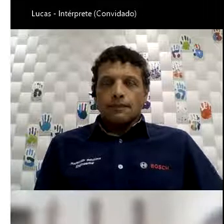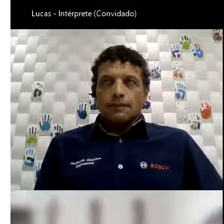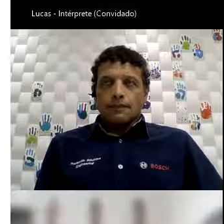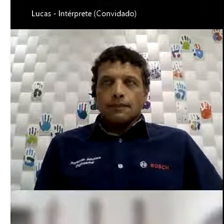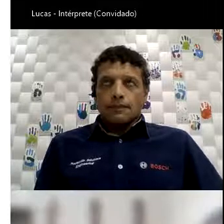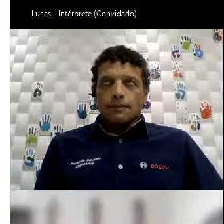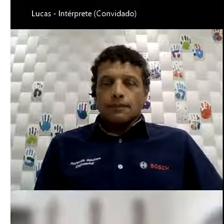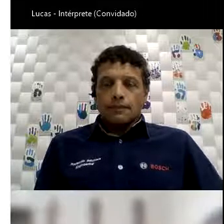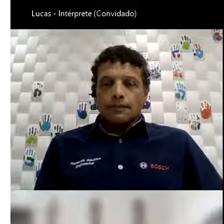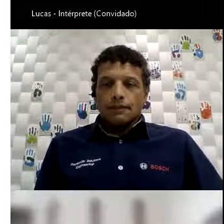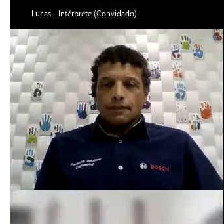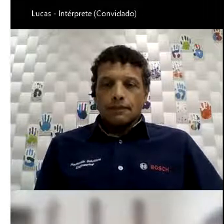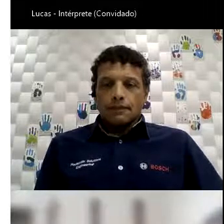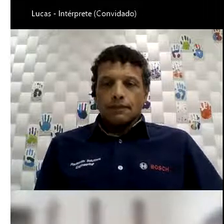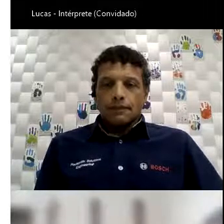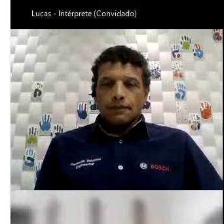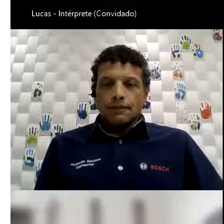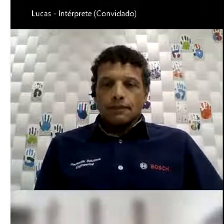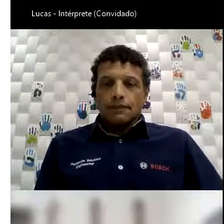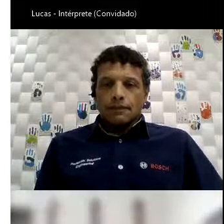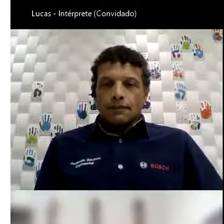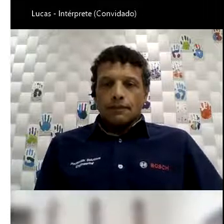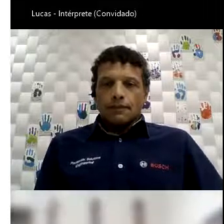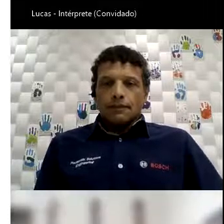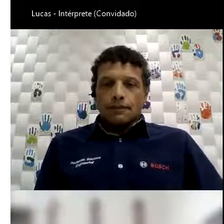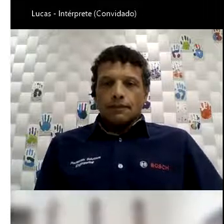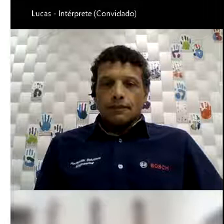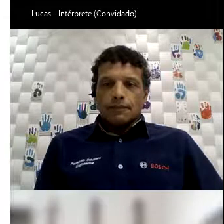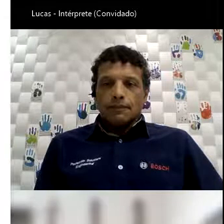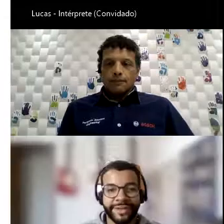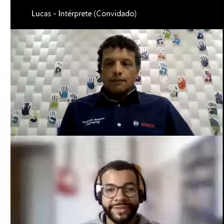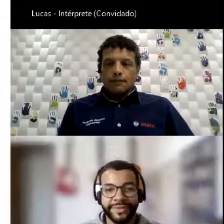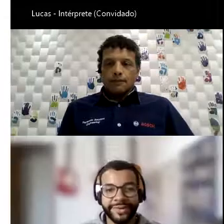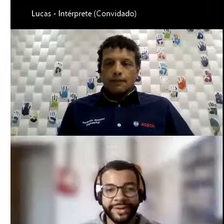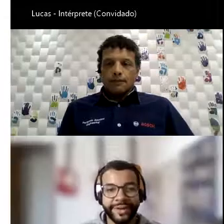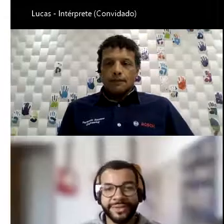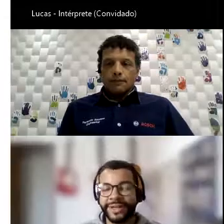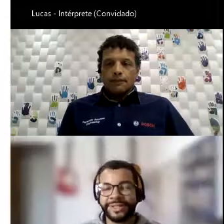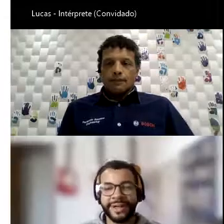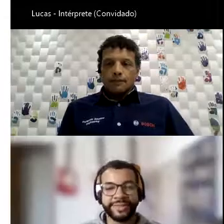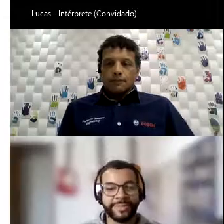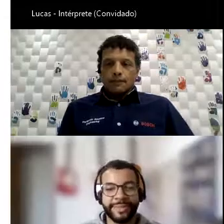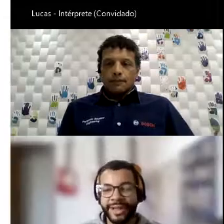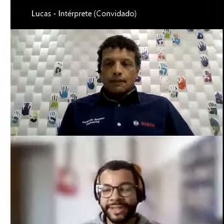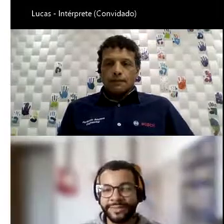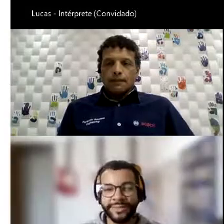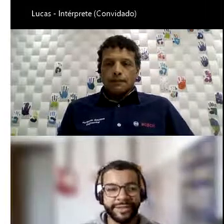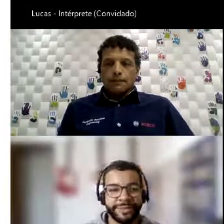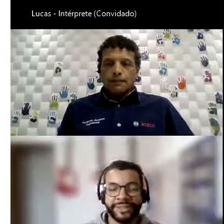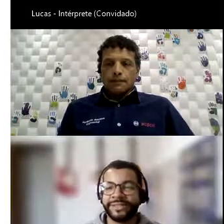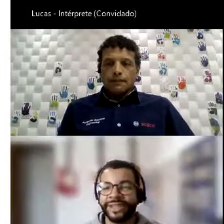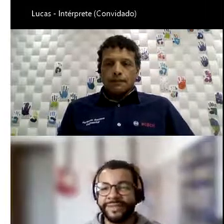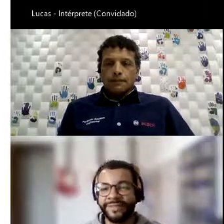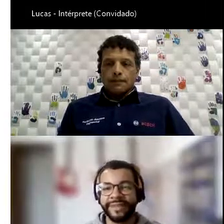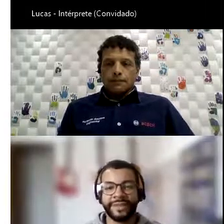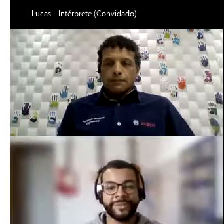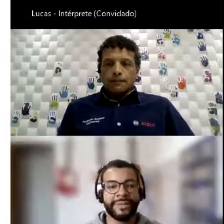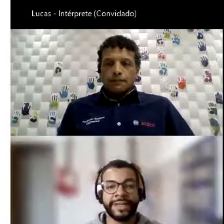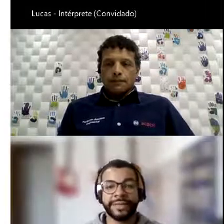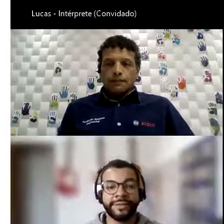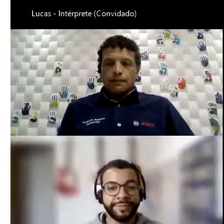gente pode tirar dúvidas se vocês precisarem. Acho que é isso que eu tinha para falar de estágio. Também não vou tomar demais o tempo da palestra, porque não é o meu objetivo